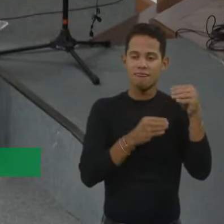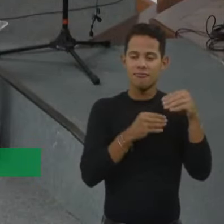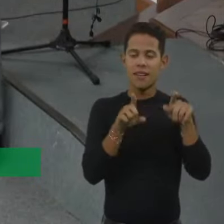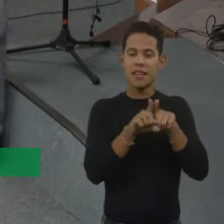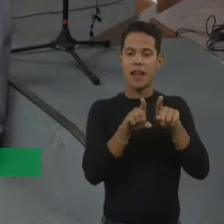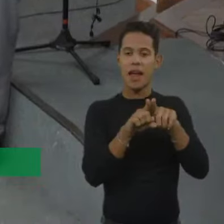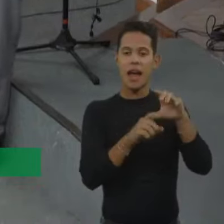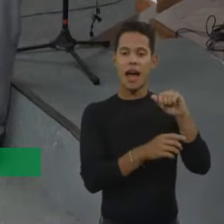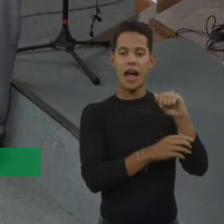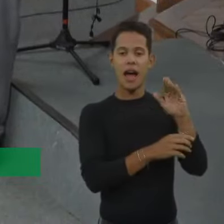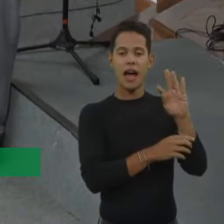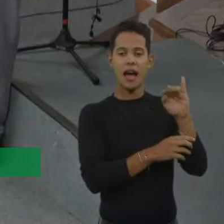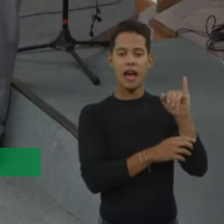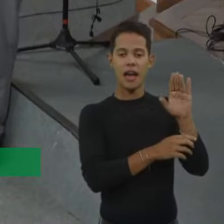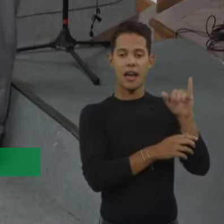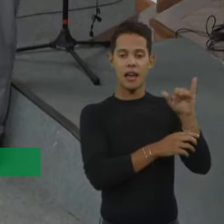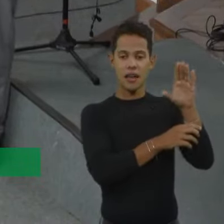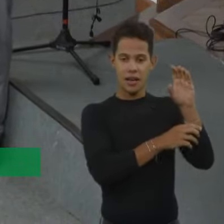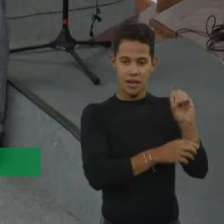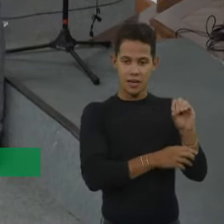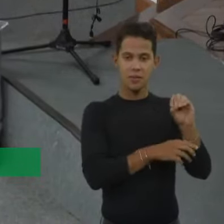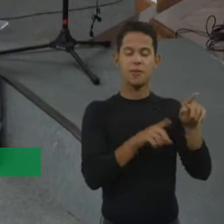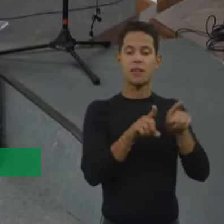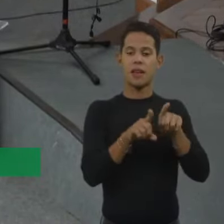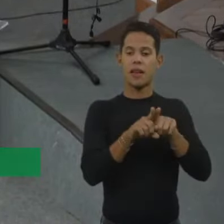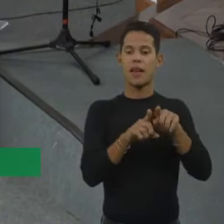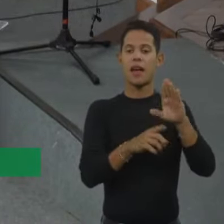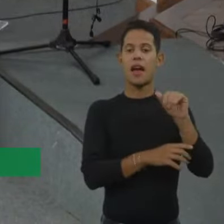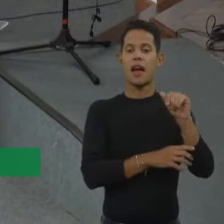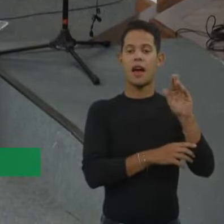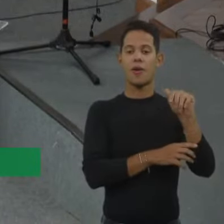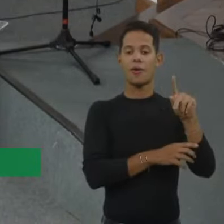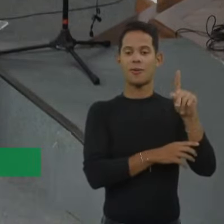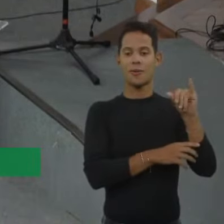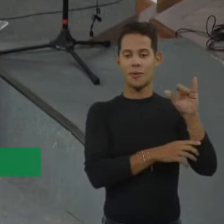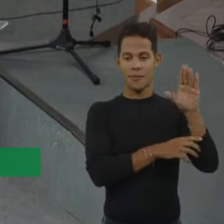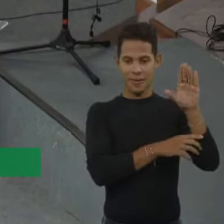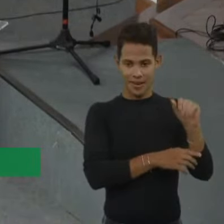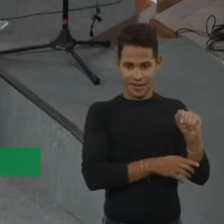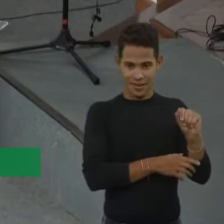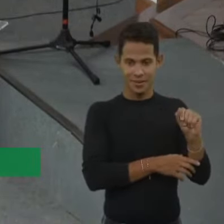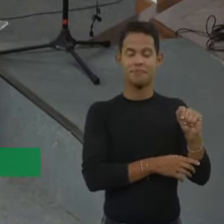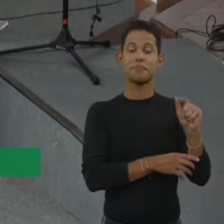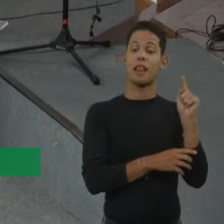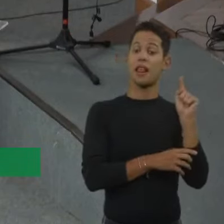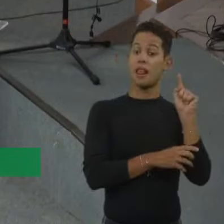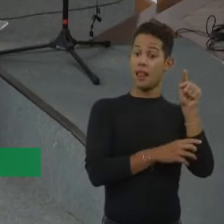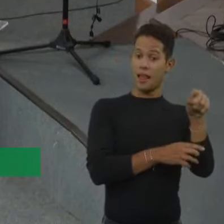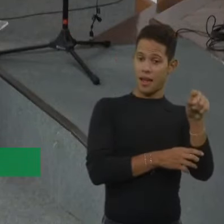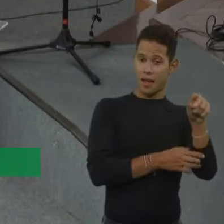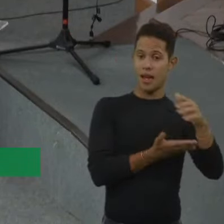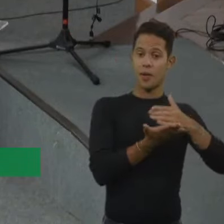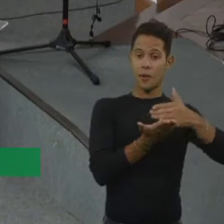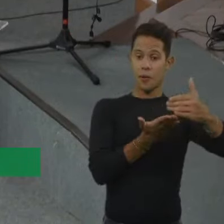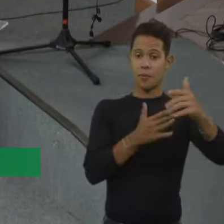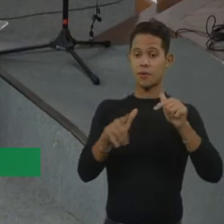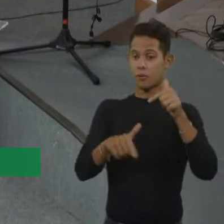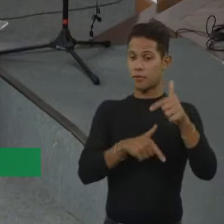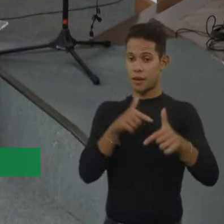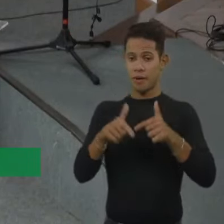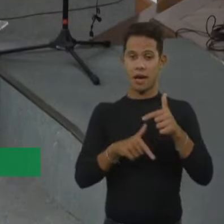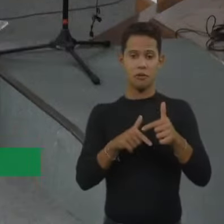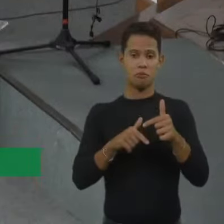e também a acondroplasia. E lá, quando começamos esse serviço, não tínhamos quase ninguém, e